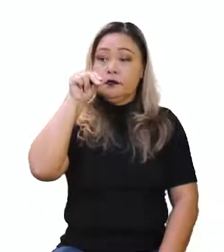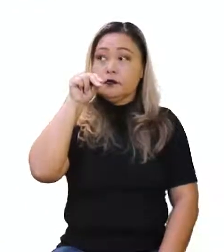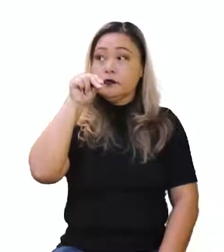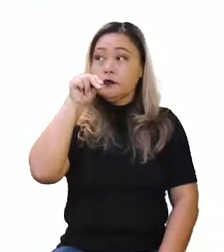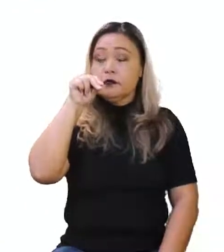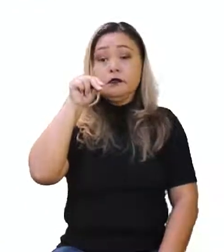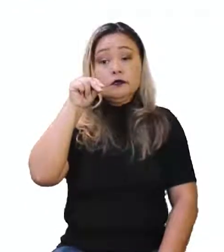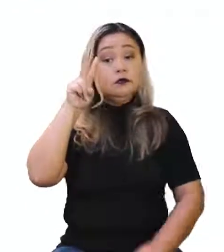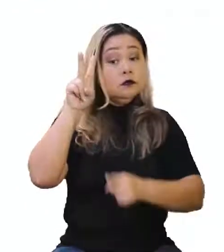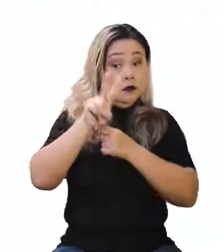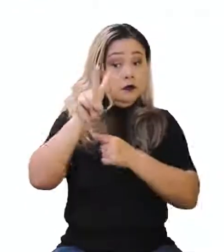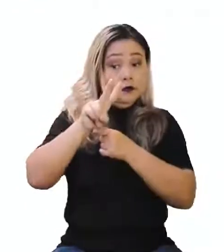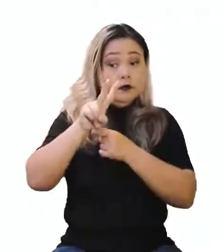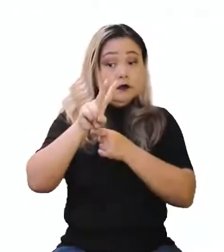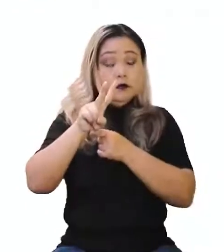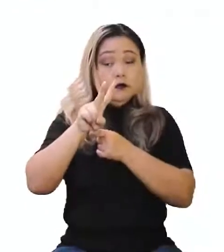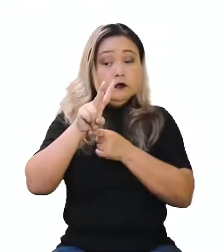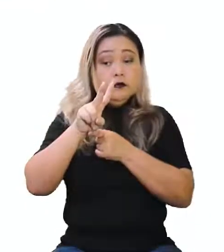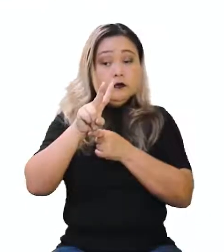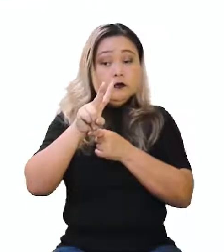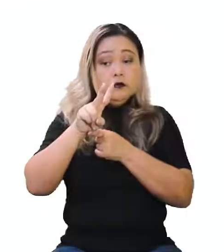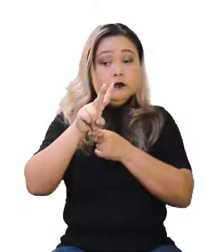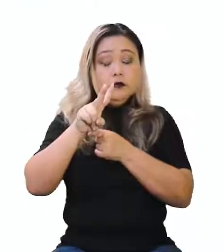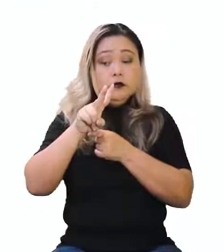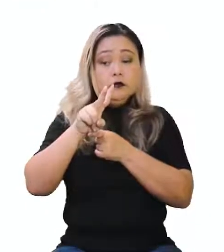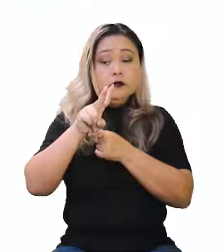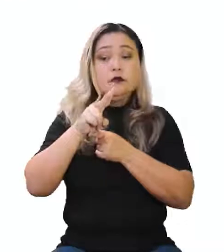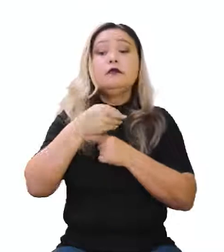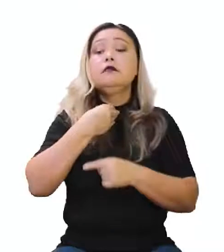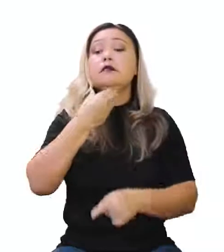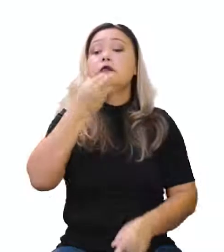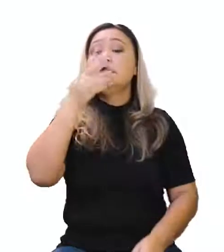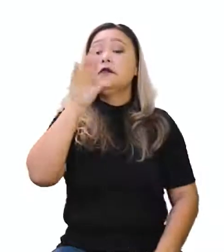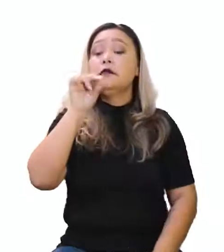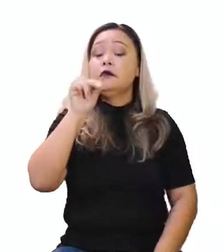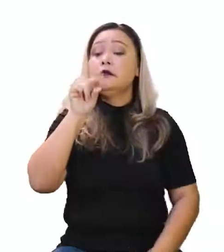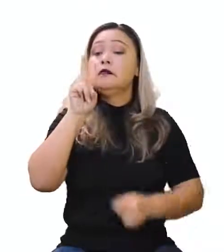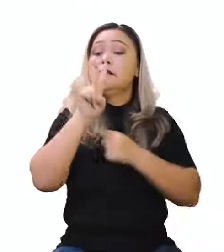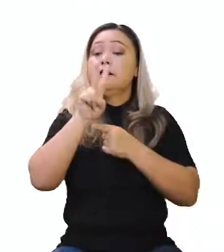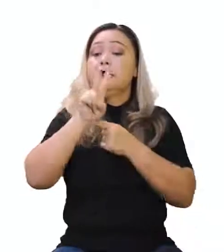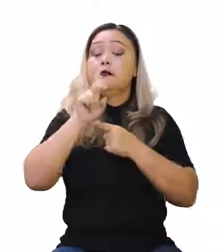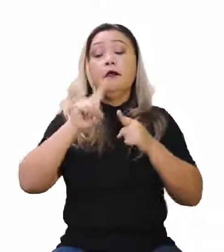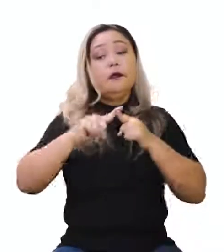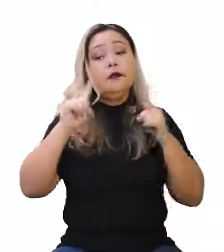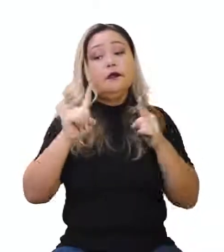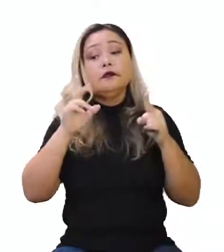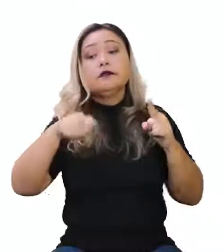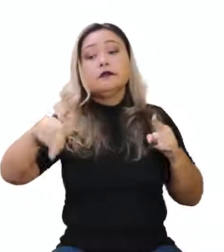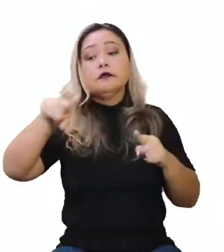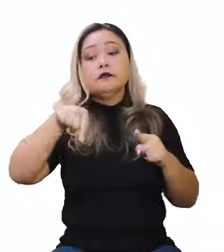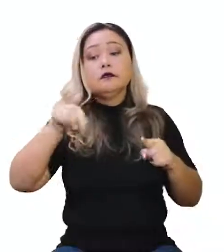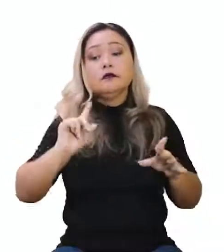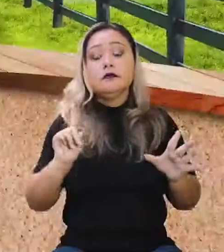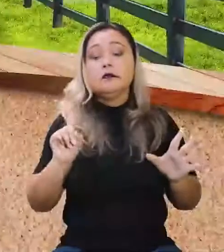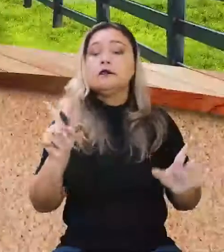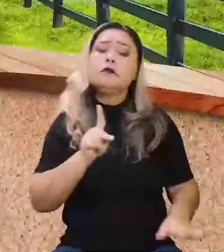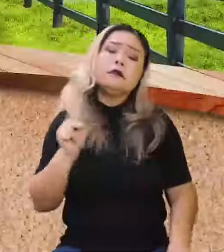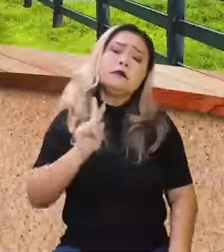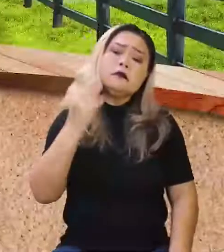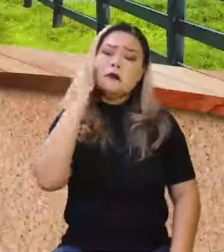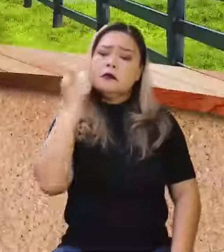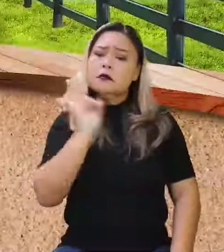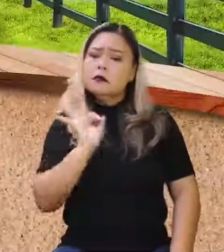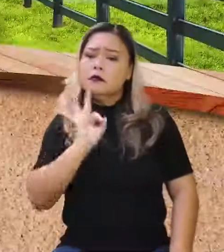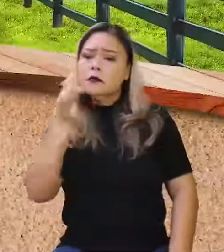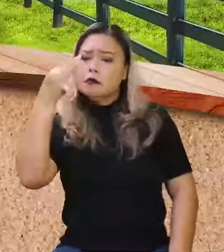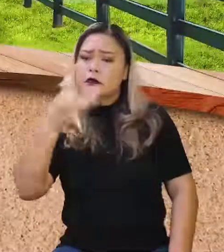processos de criação, a gente chama de um avestruz criado. Mas aqui, pessoal, professor, não